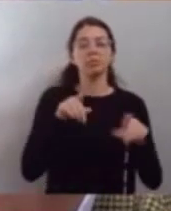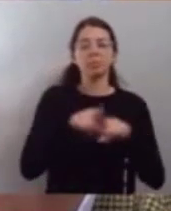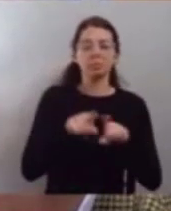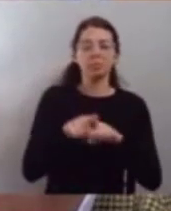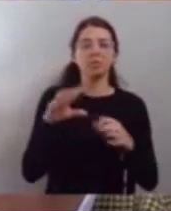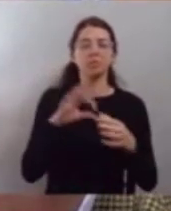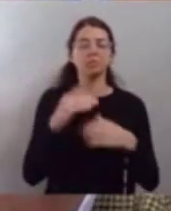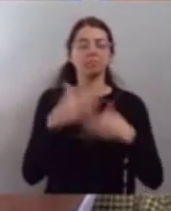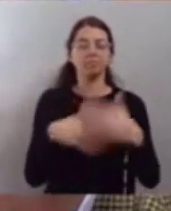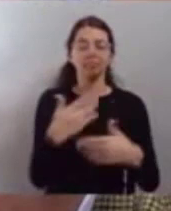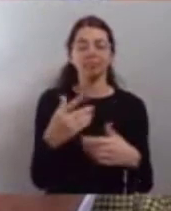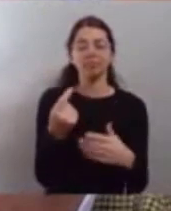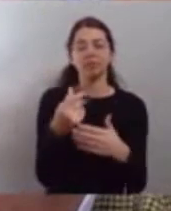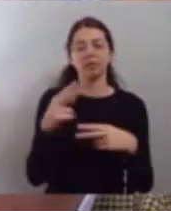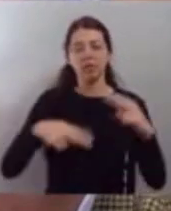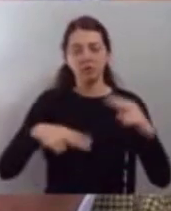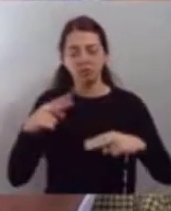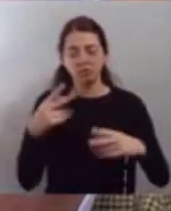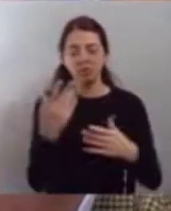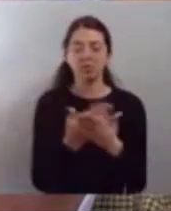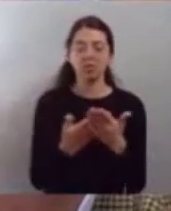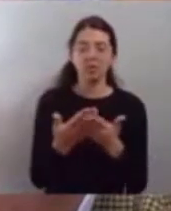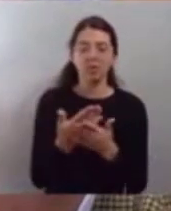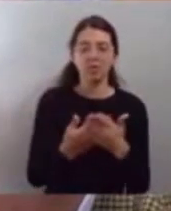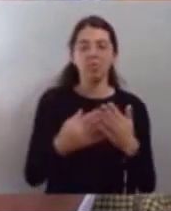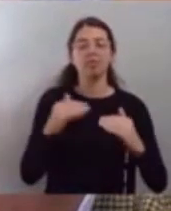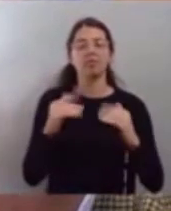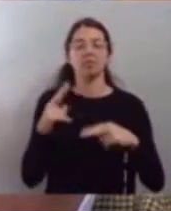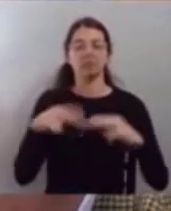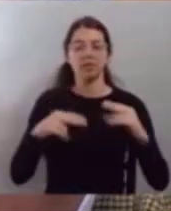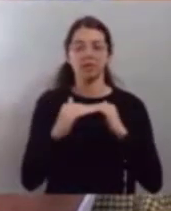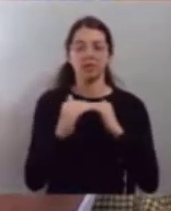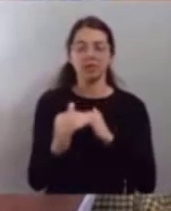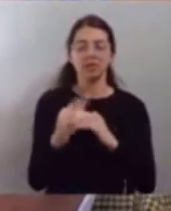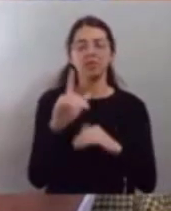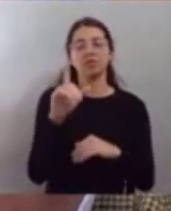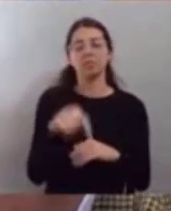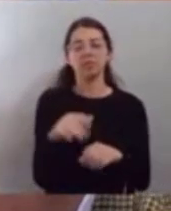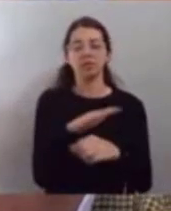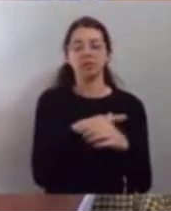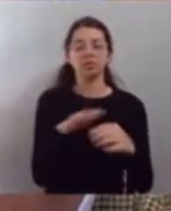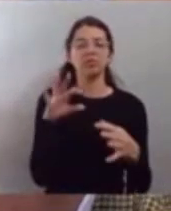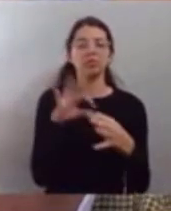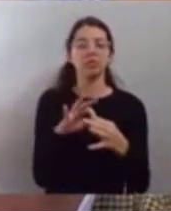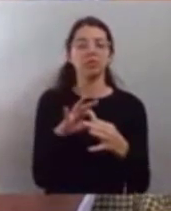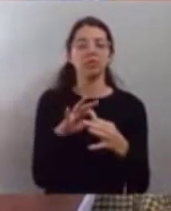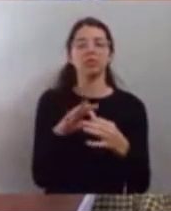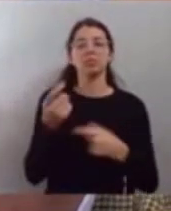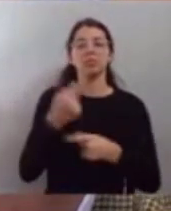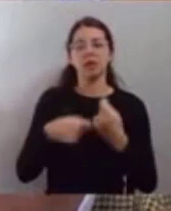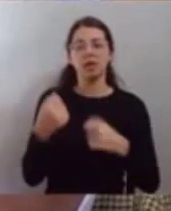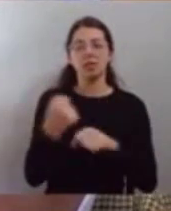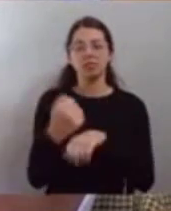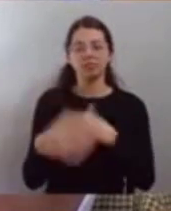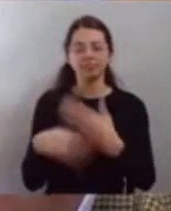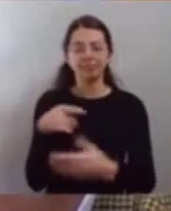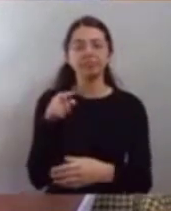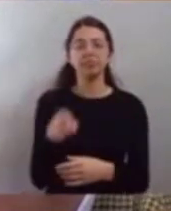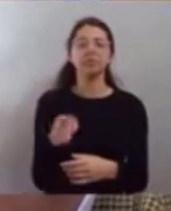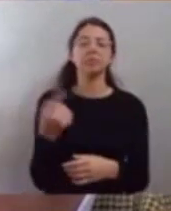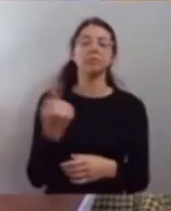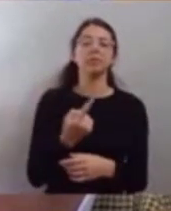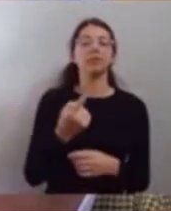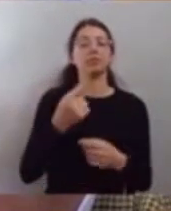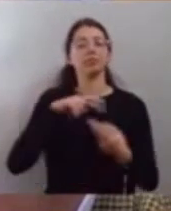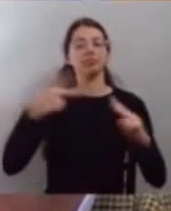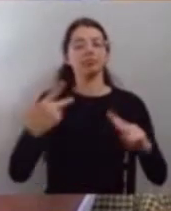económica e equilíbrio financeiro bem como situações que envolvem a sua atuação no mercado que importam ser conhecidas do município